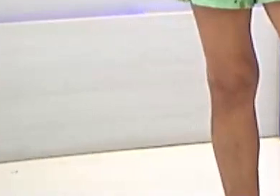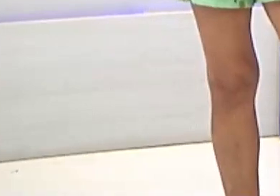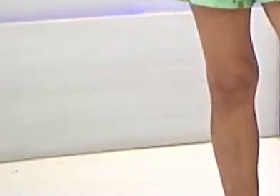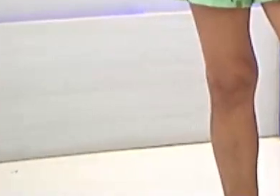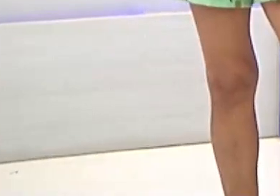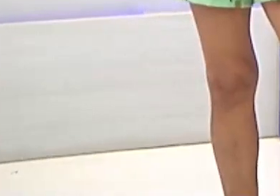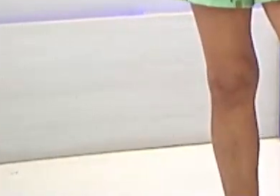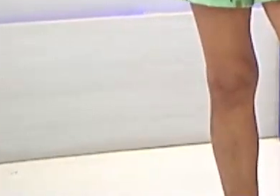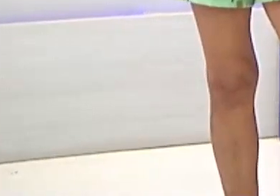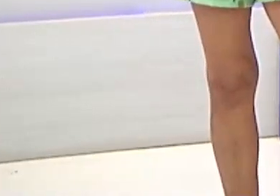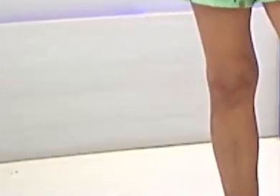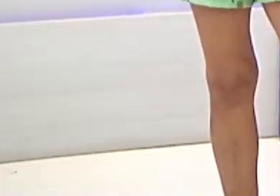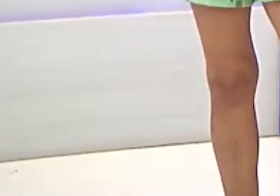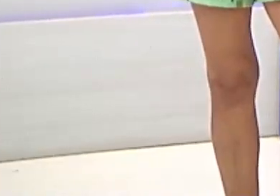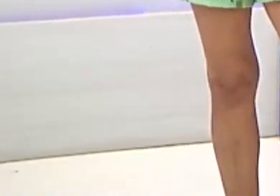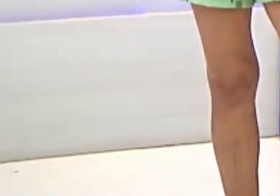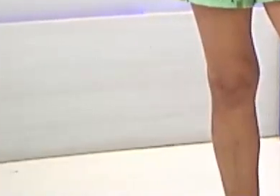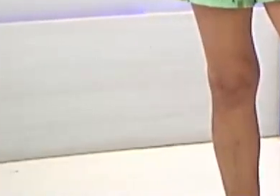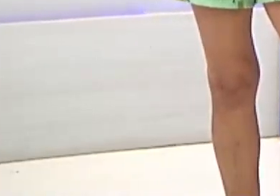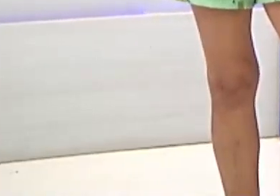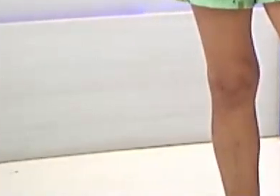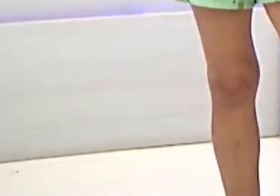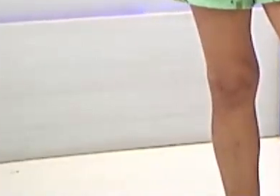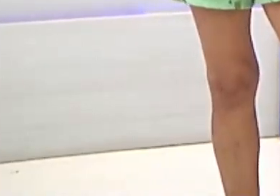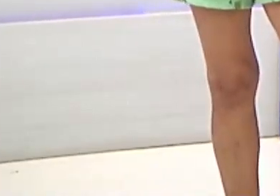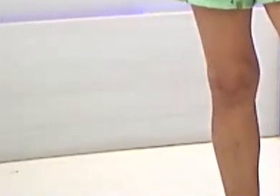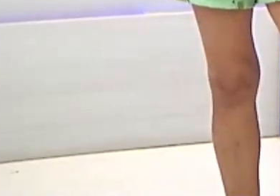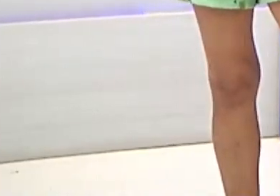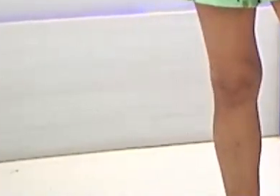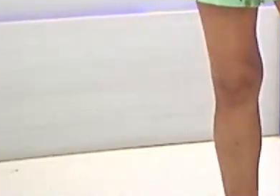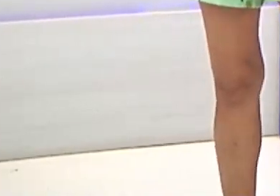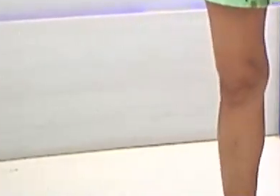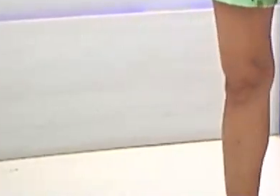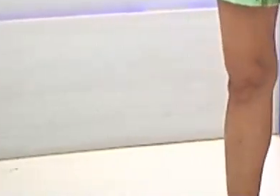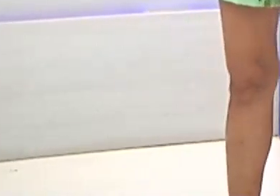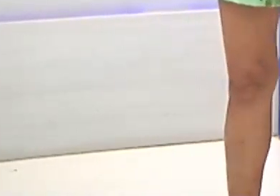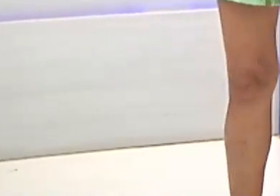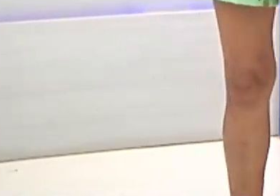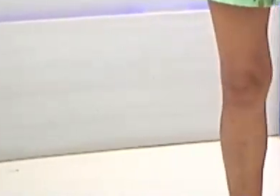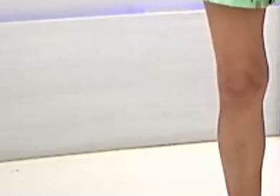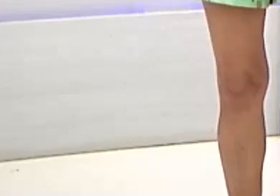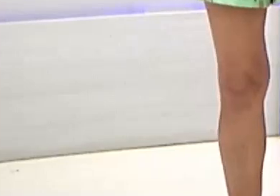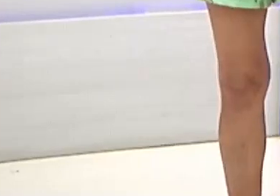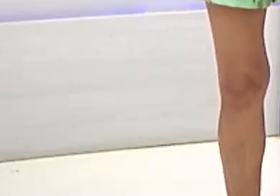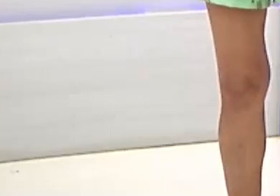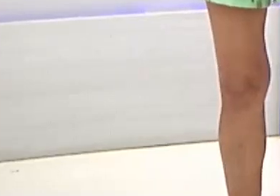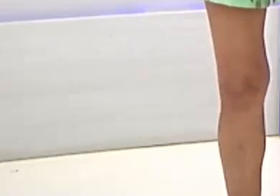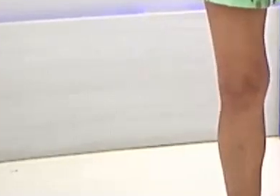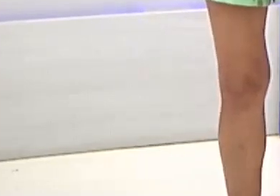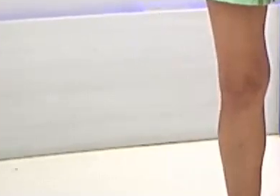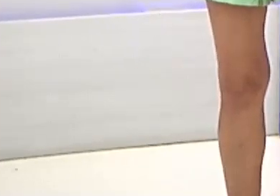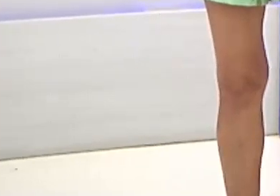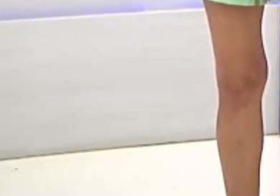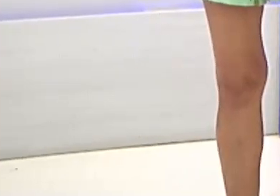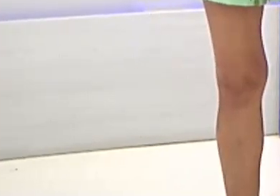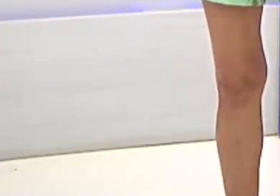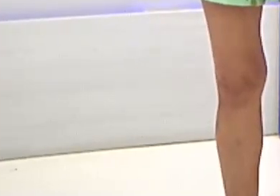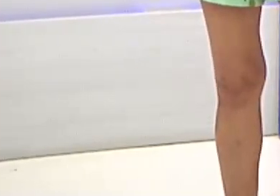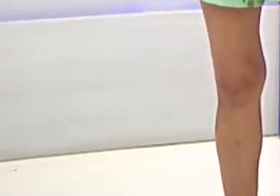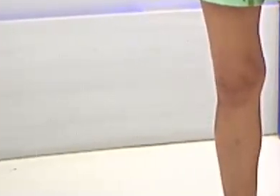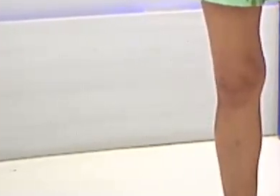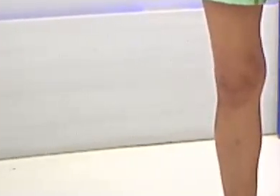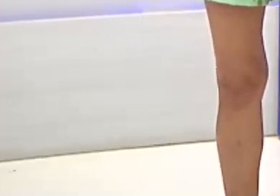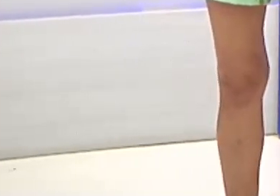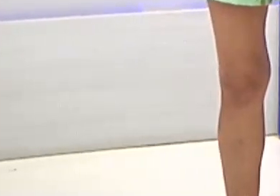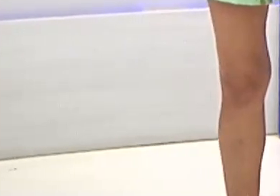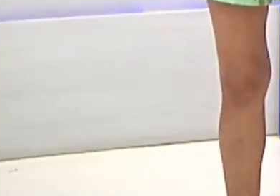hoje, esse trio Parada Dura aqui, levando informação e um pouco de entretenimento aí na sua tarde. Nesses momentos tão difíceis que o mundo